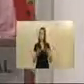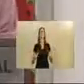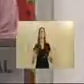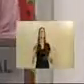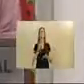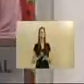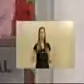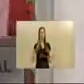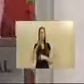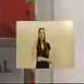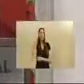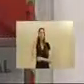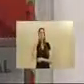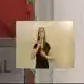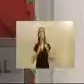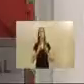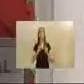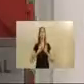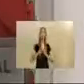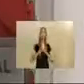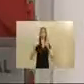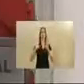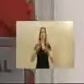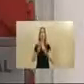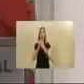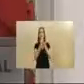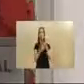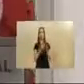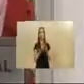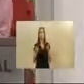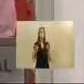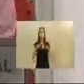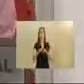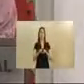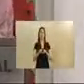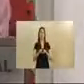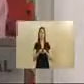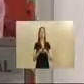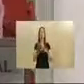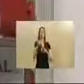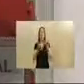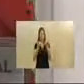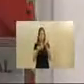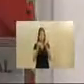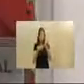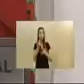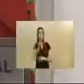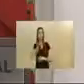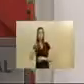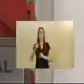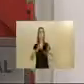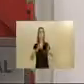furb em se colocar à disposição para ser parceira nos jogos de integração das associações de